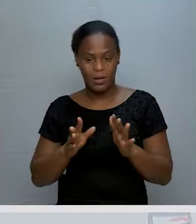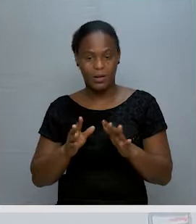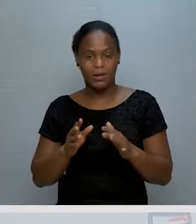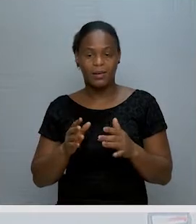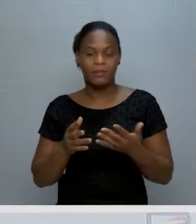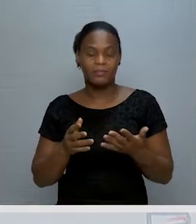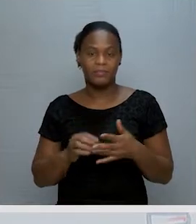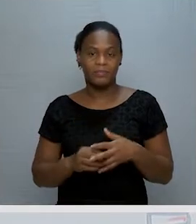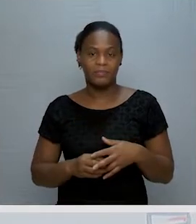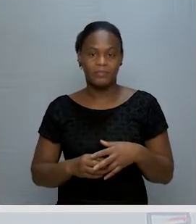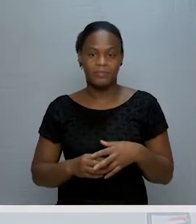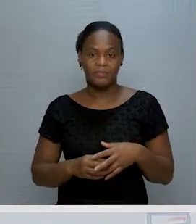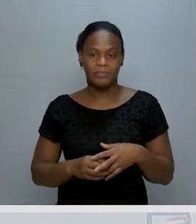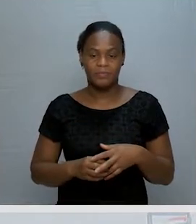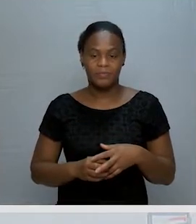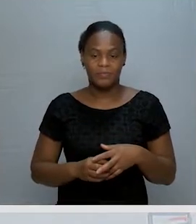está.